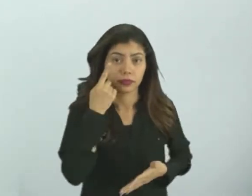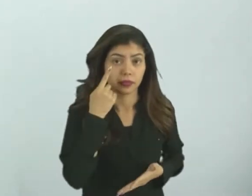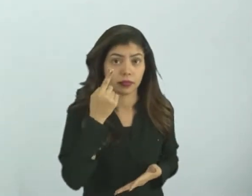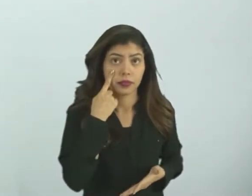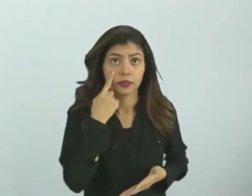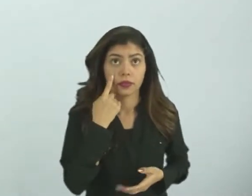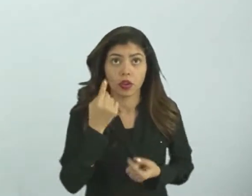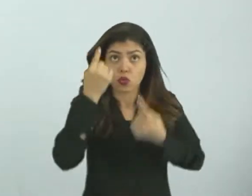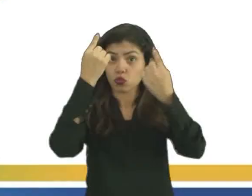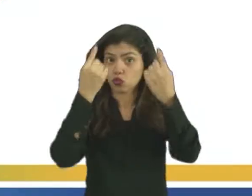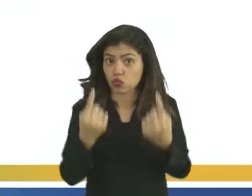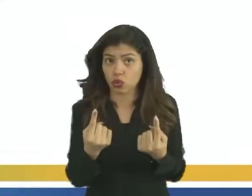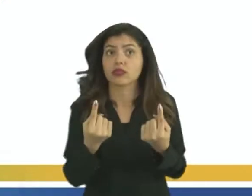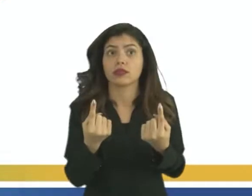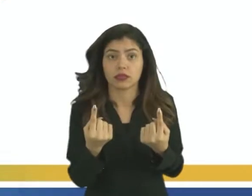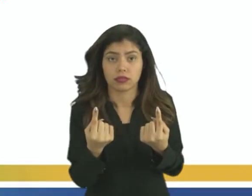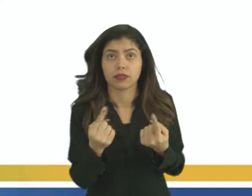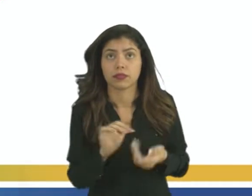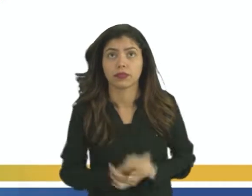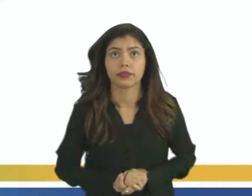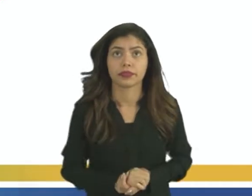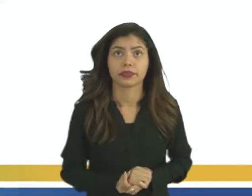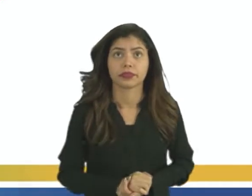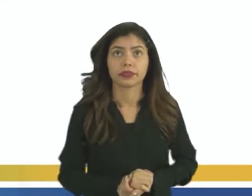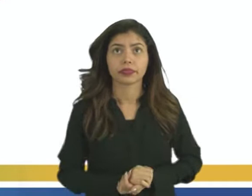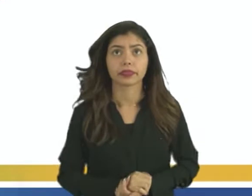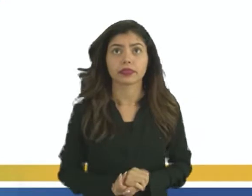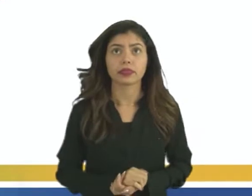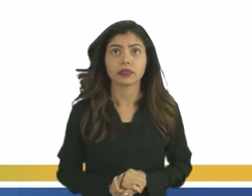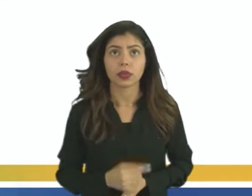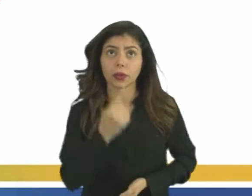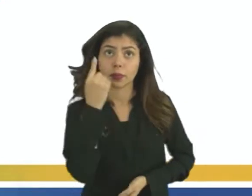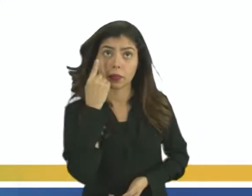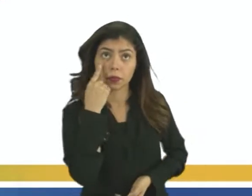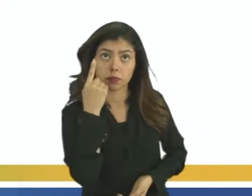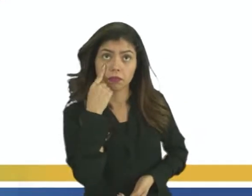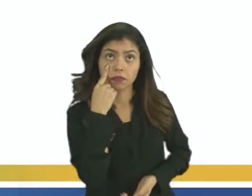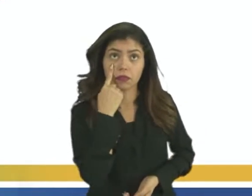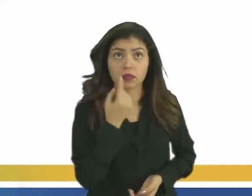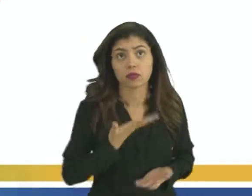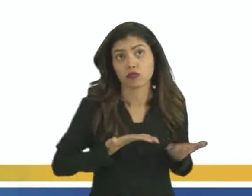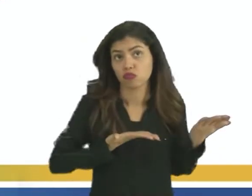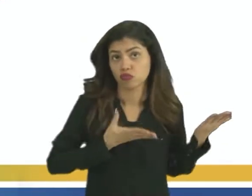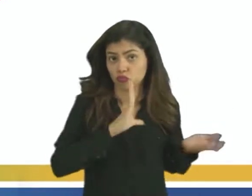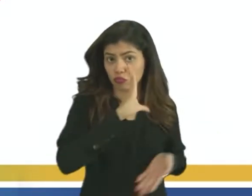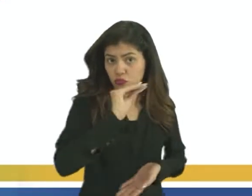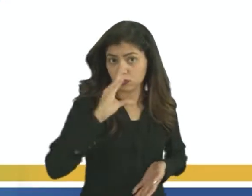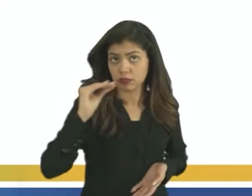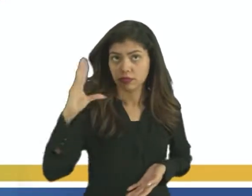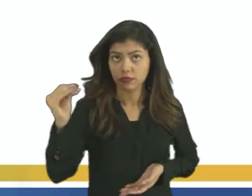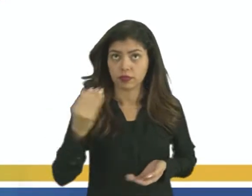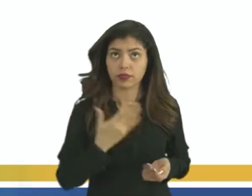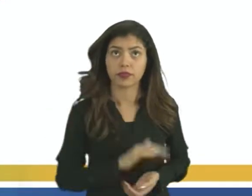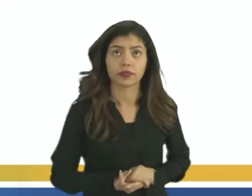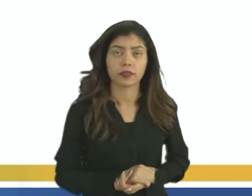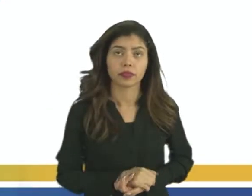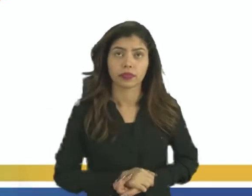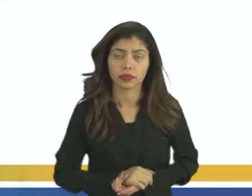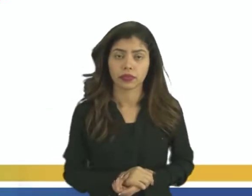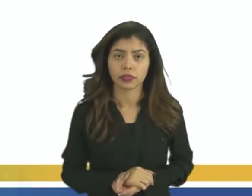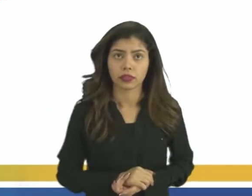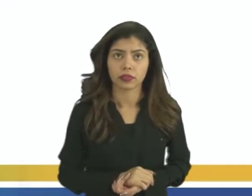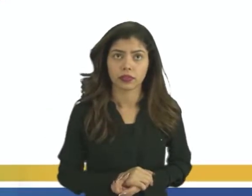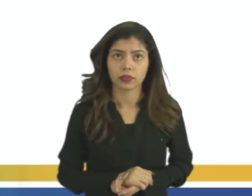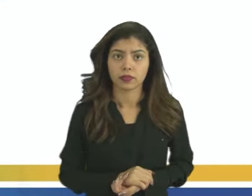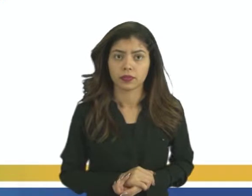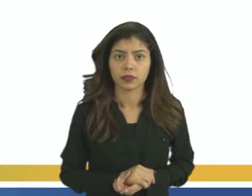para ambos os sexos, né? Vamos ver primeiro de adolescentes, né? Pré-adolescentes, depois dos adultos.